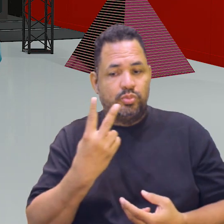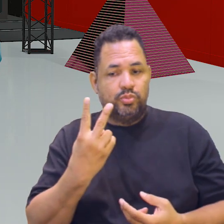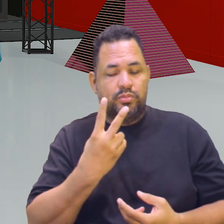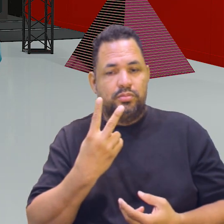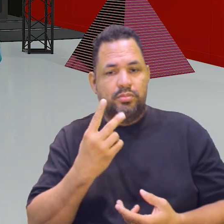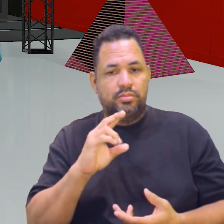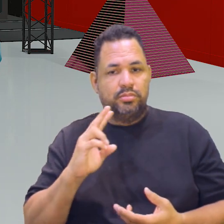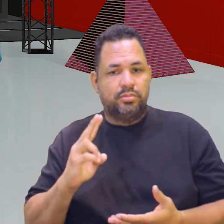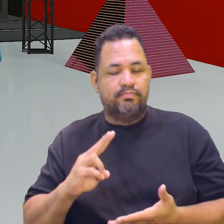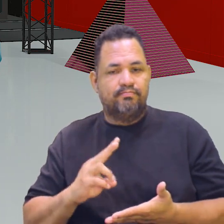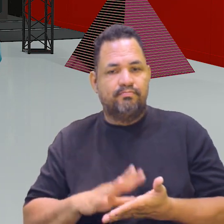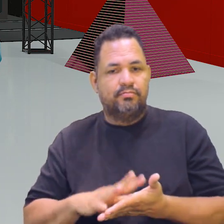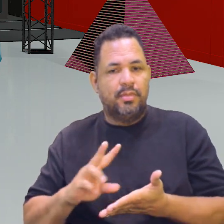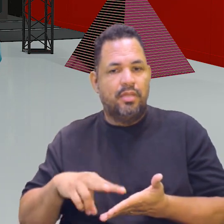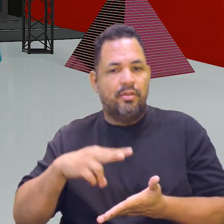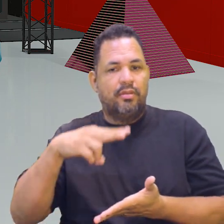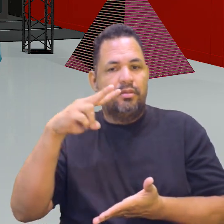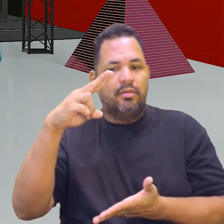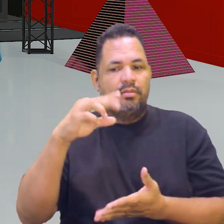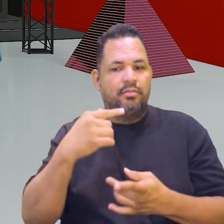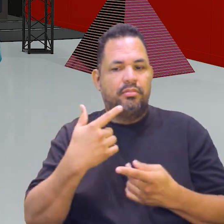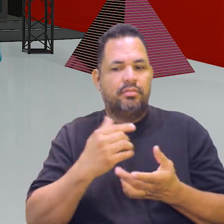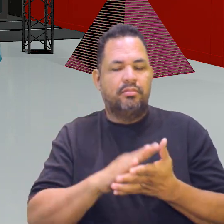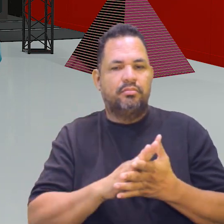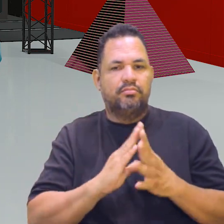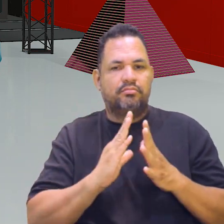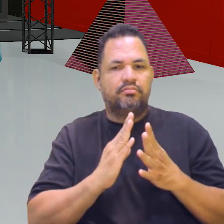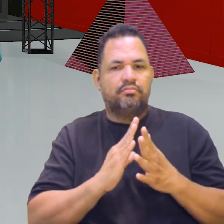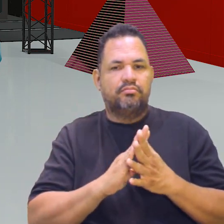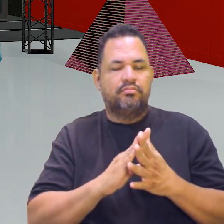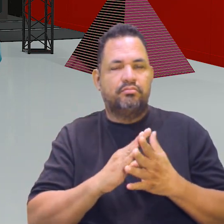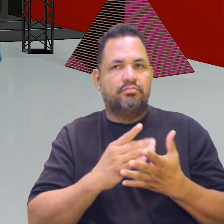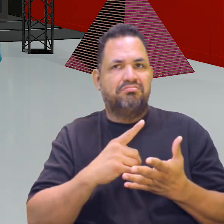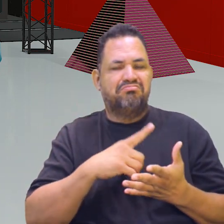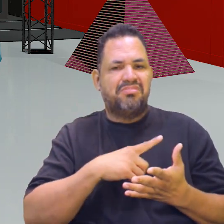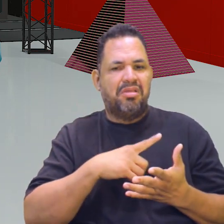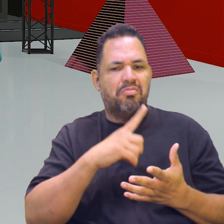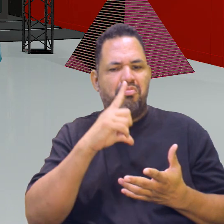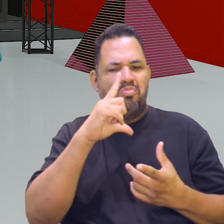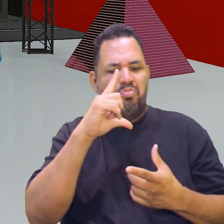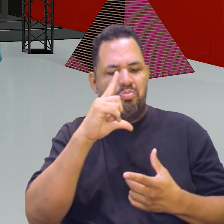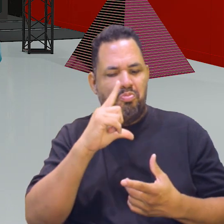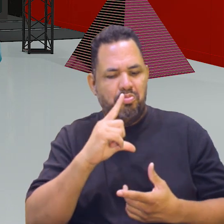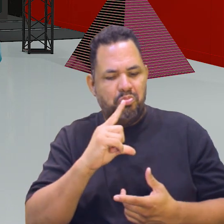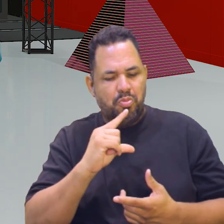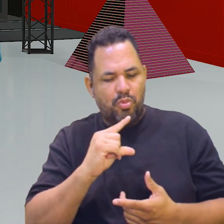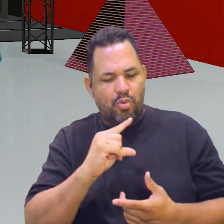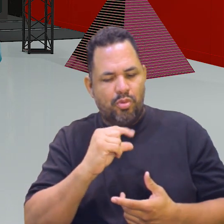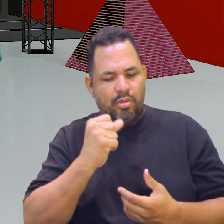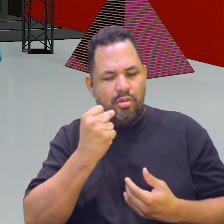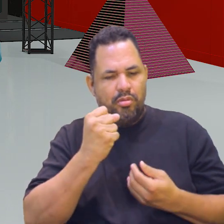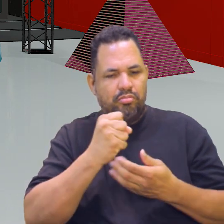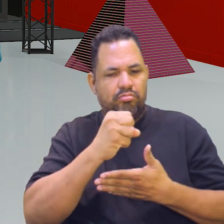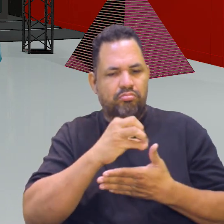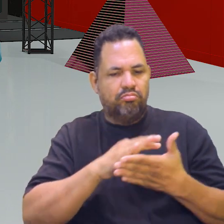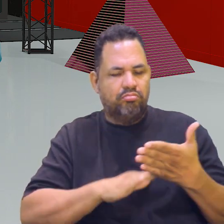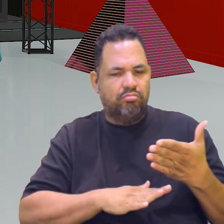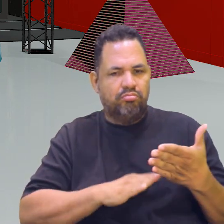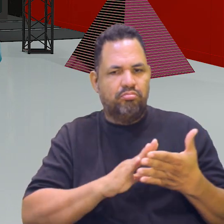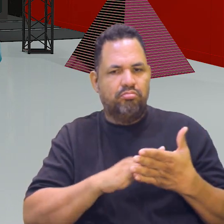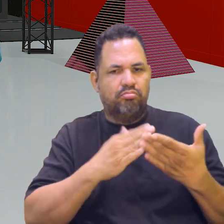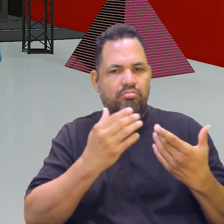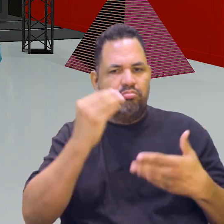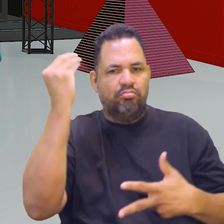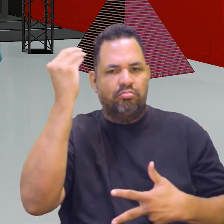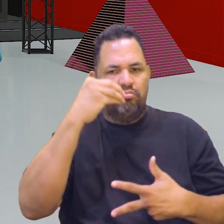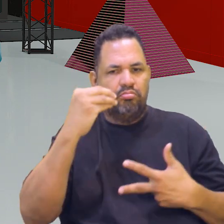A vantagem é que pouca coisa disso tem caído no Enem. Cai, mas não é tanto assim. Quando cai, é